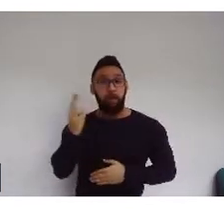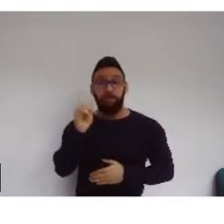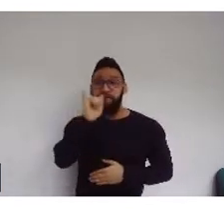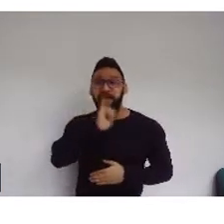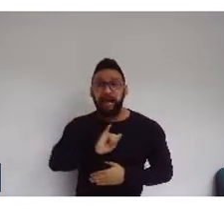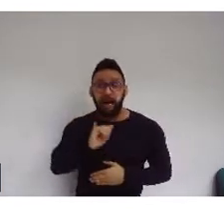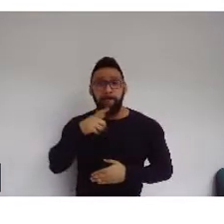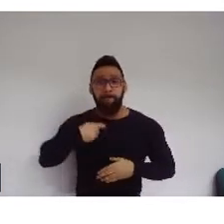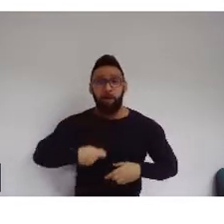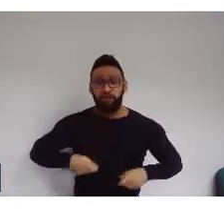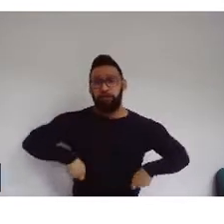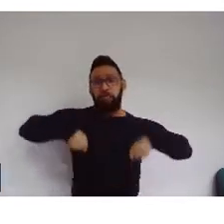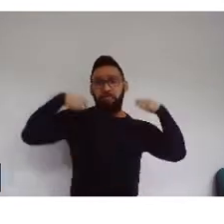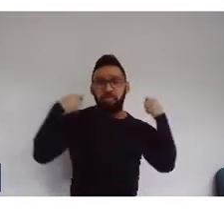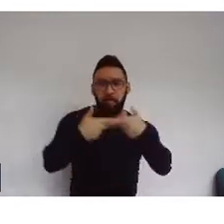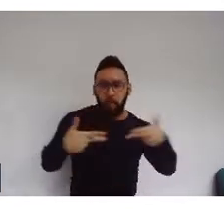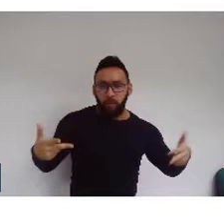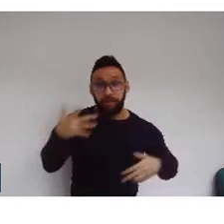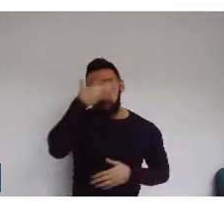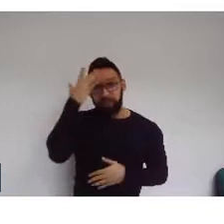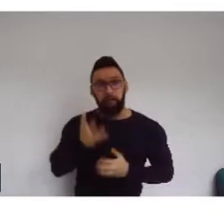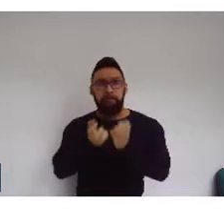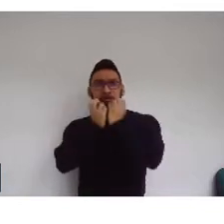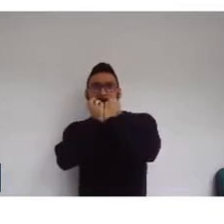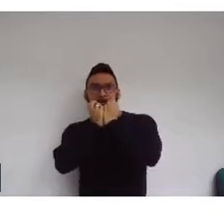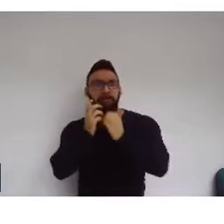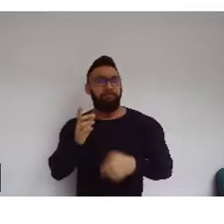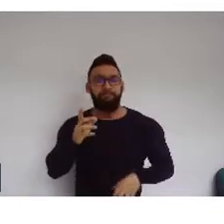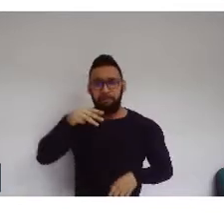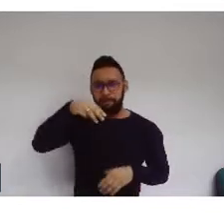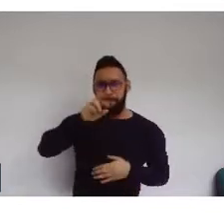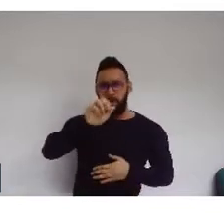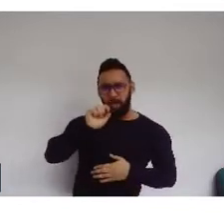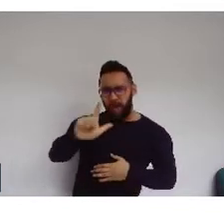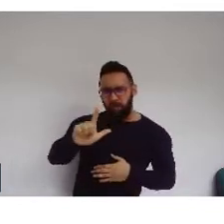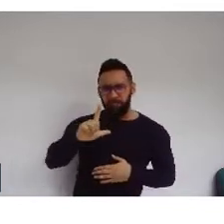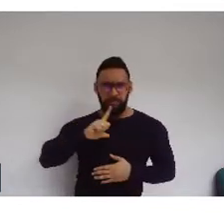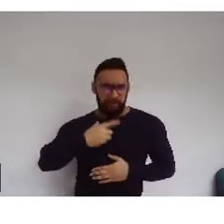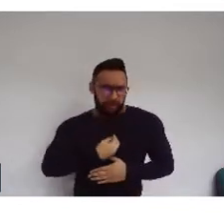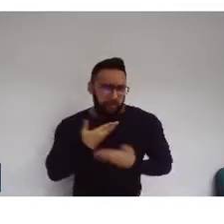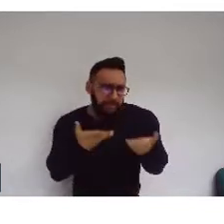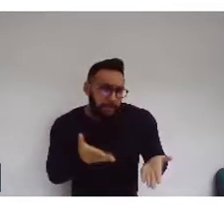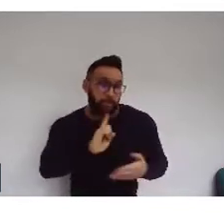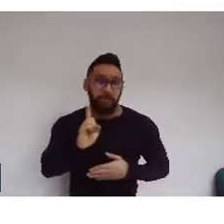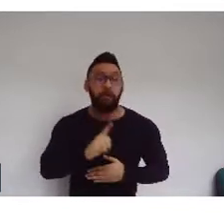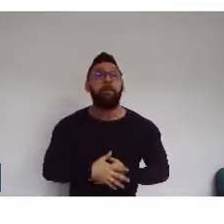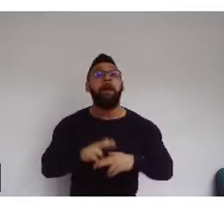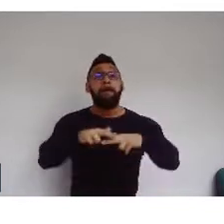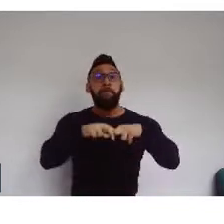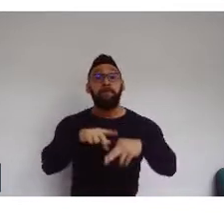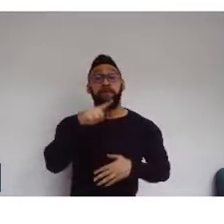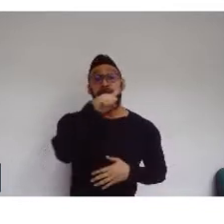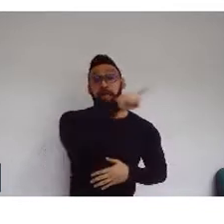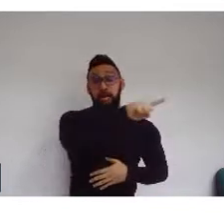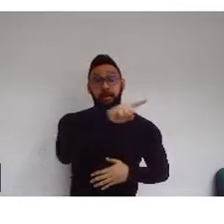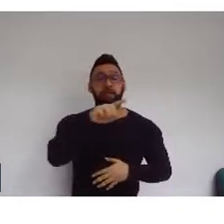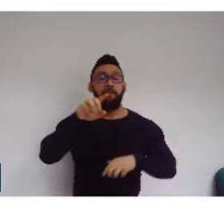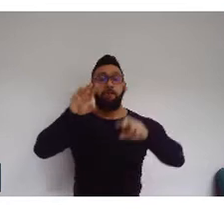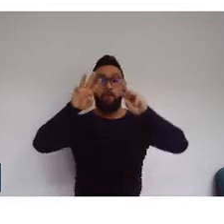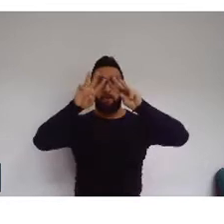que começa a ser hoje. Há uma exposição muito interessante no Museu do